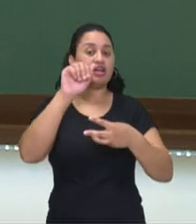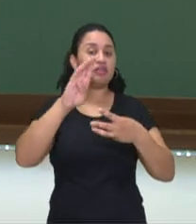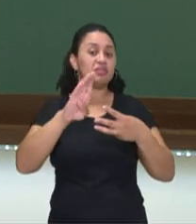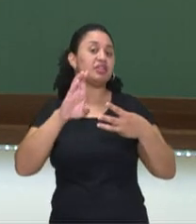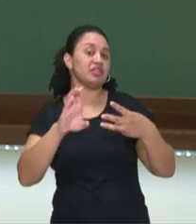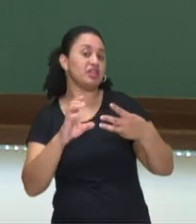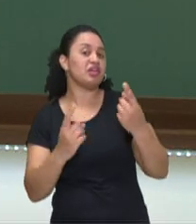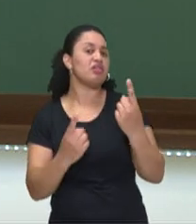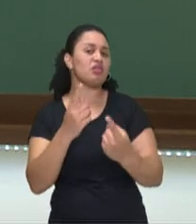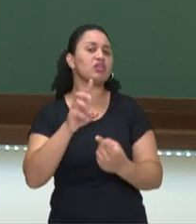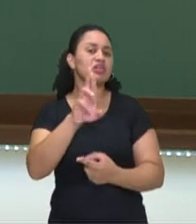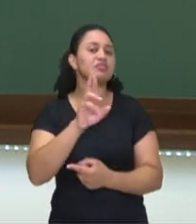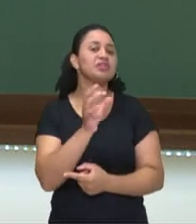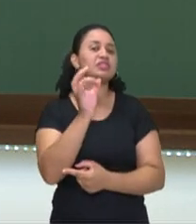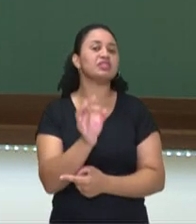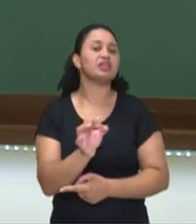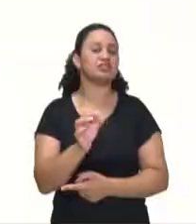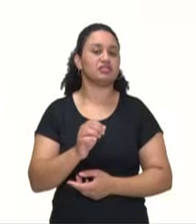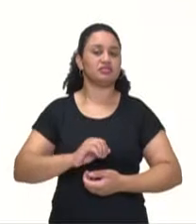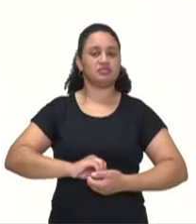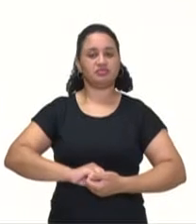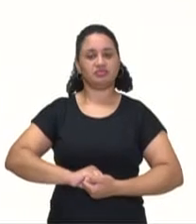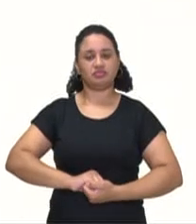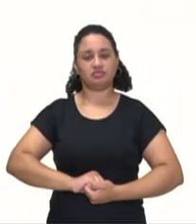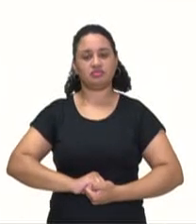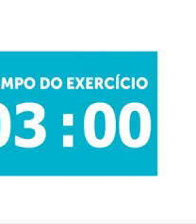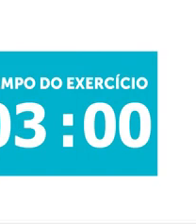B ou C?